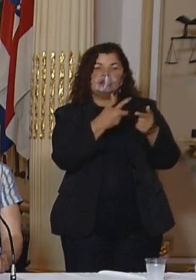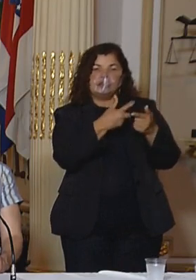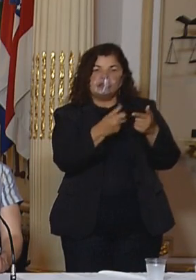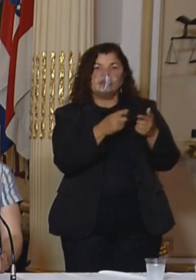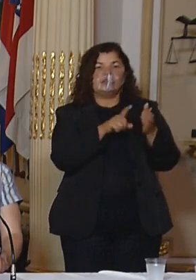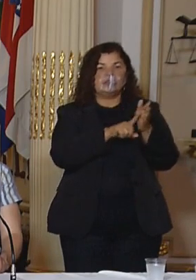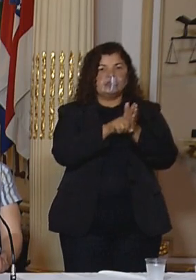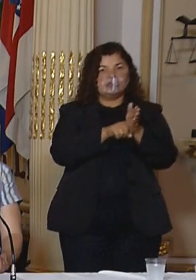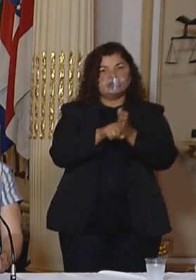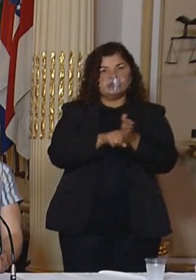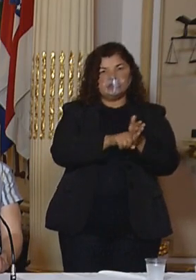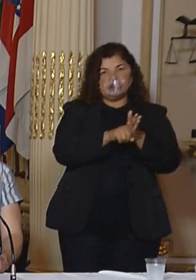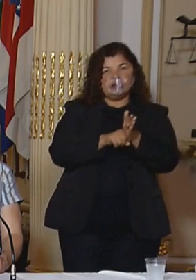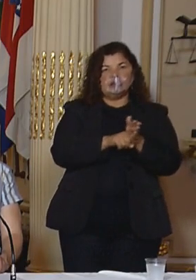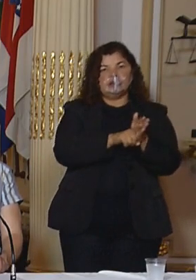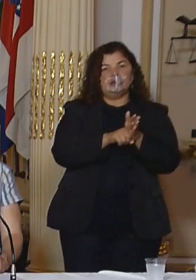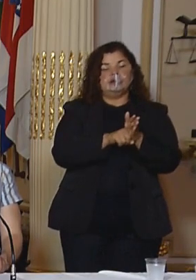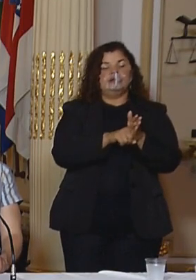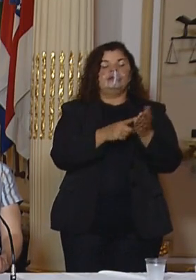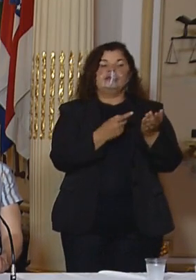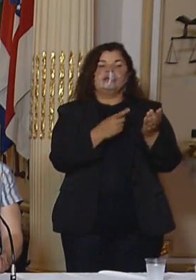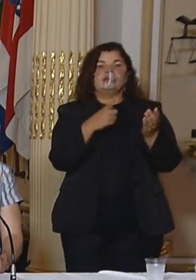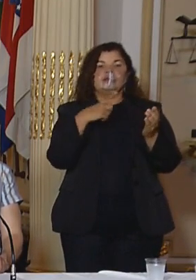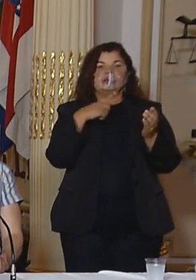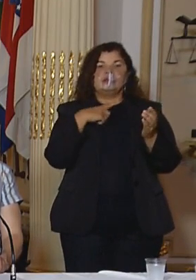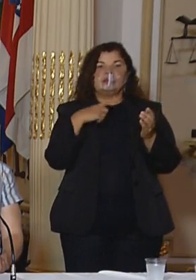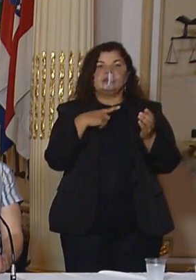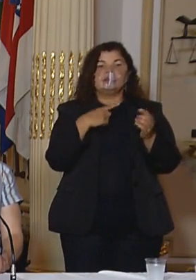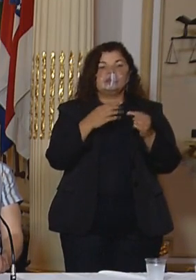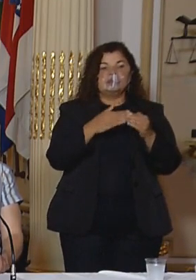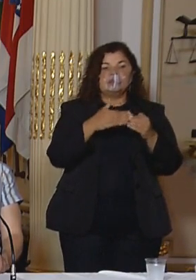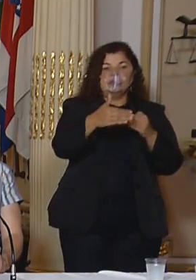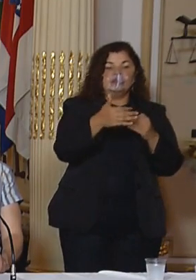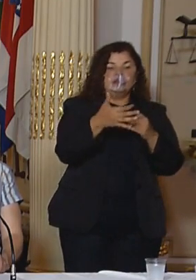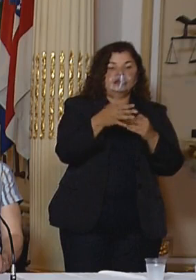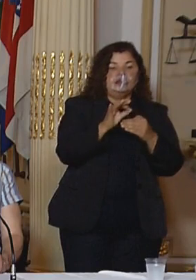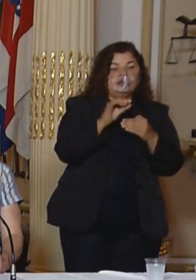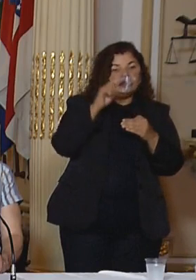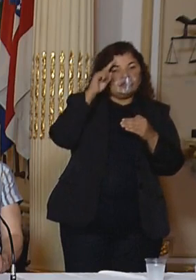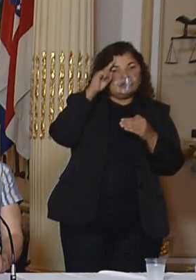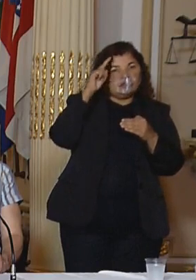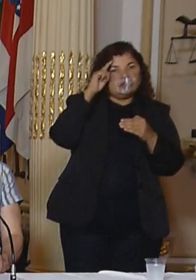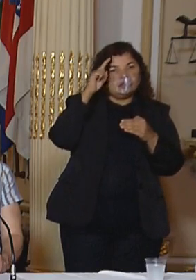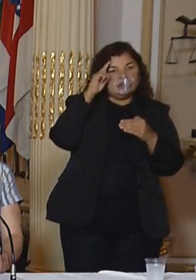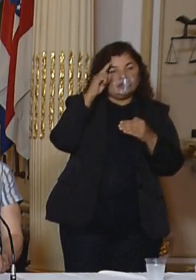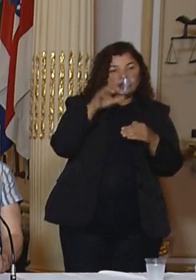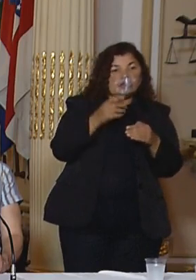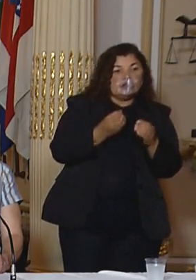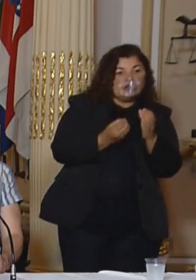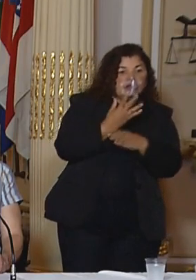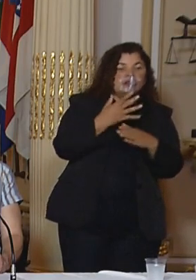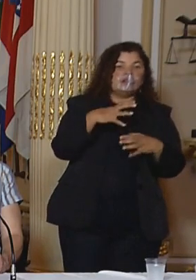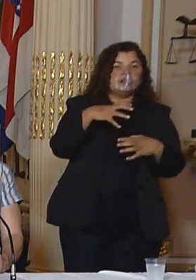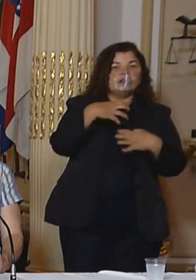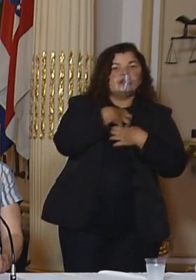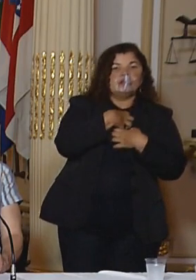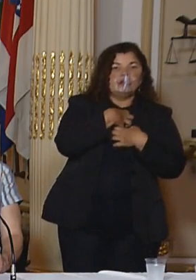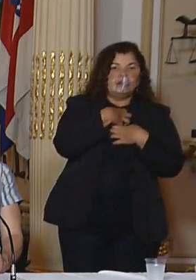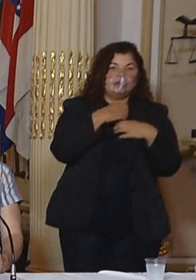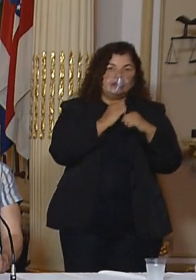exame de teste sorológico, que deve ser feito a partir do 10º dia, né, do aparecimento dos sintomas.